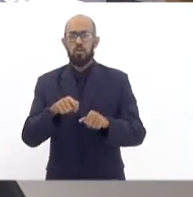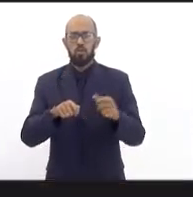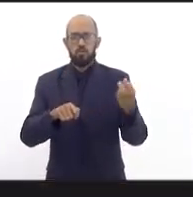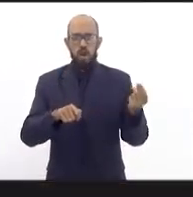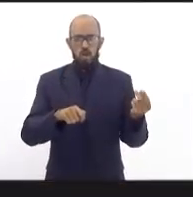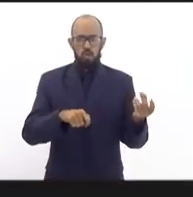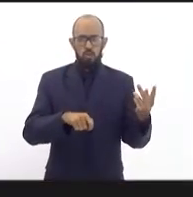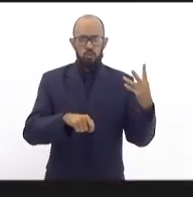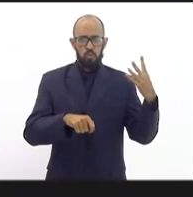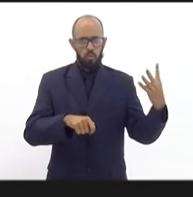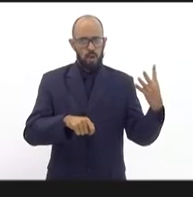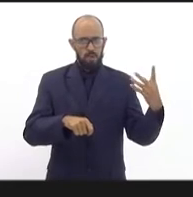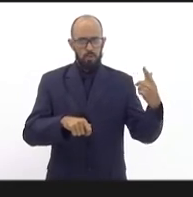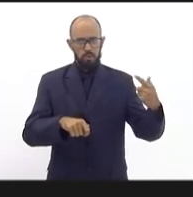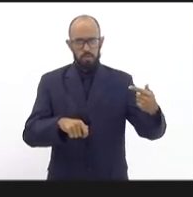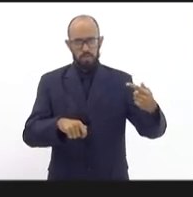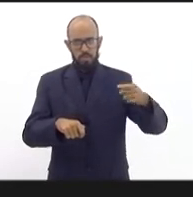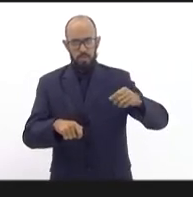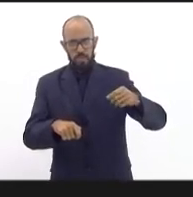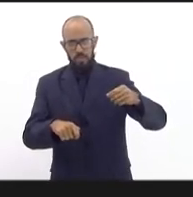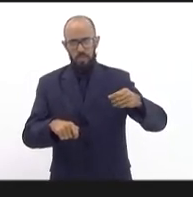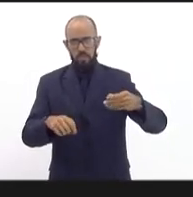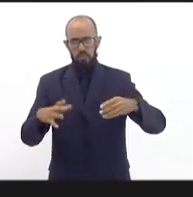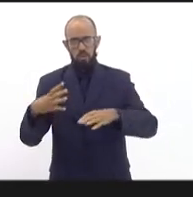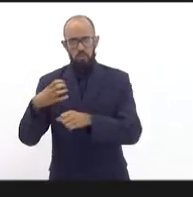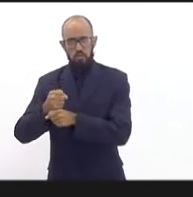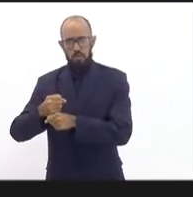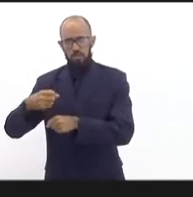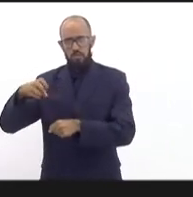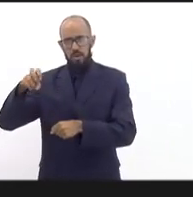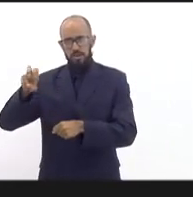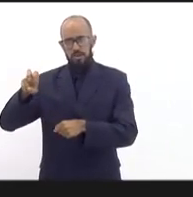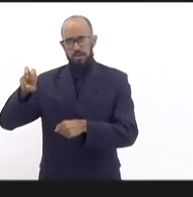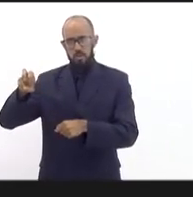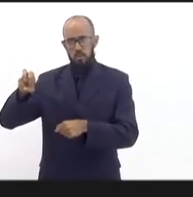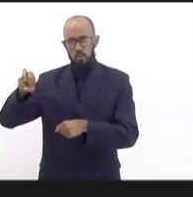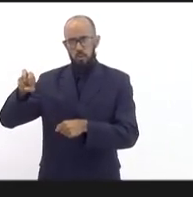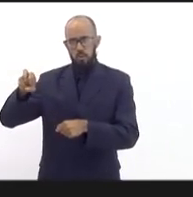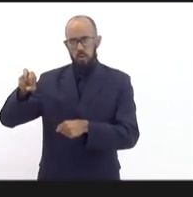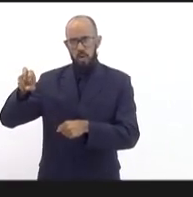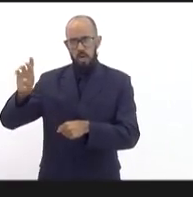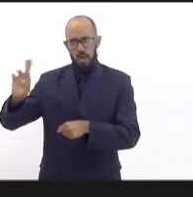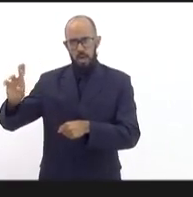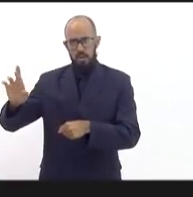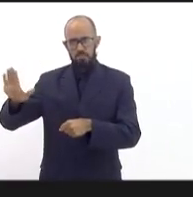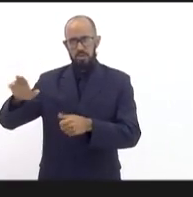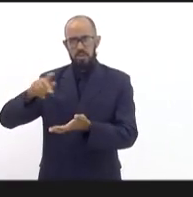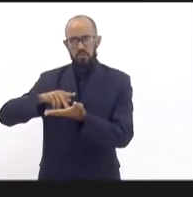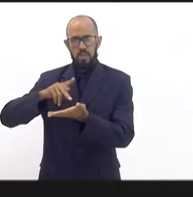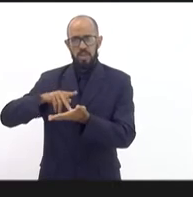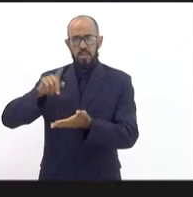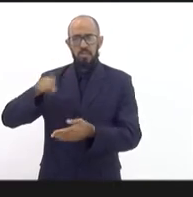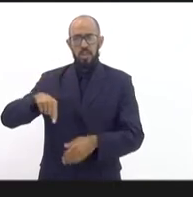para R$ 5,00, mas na realidade era R$ 5,90. E foram feitas